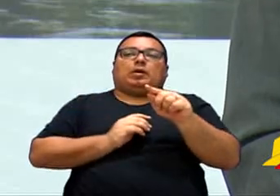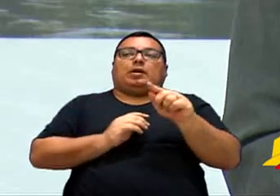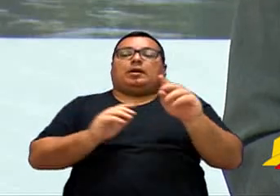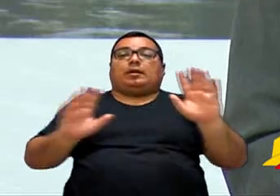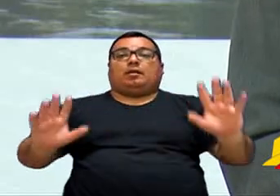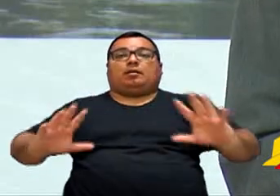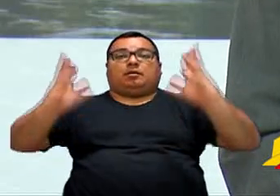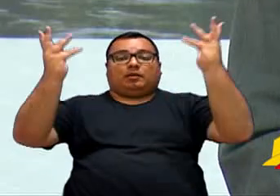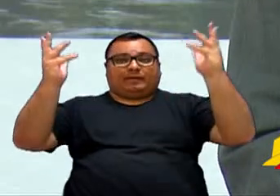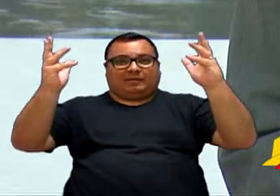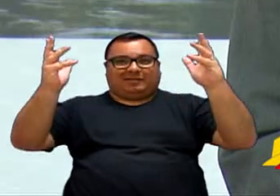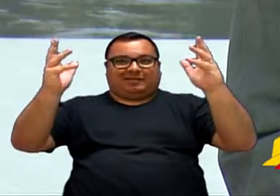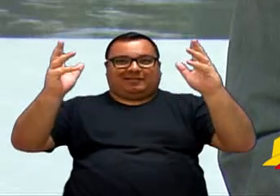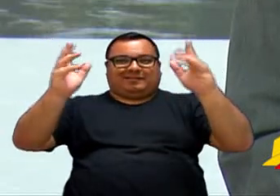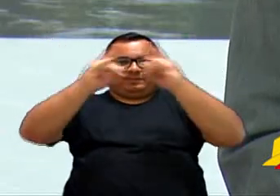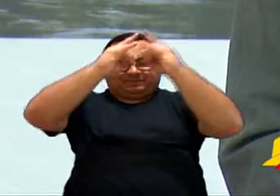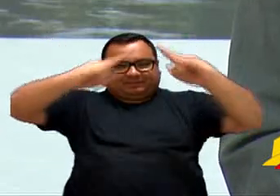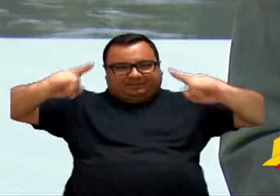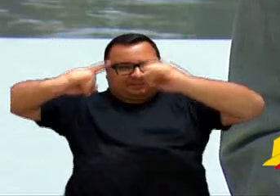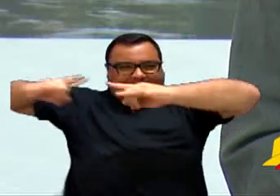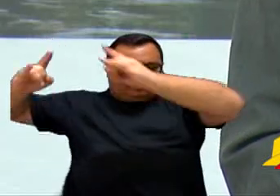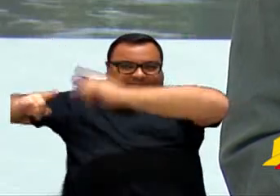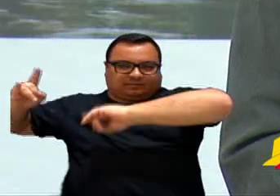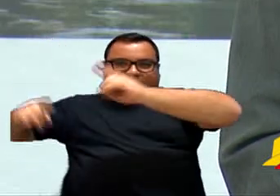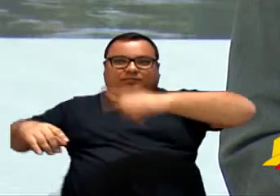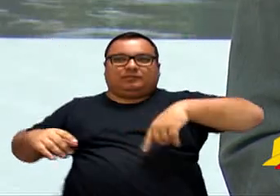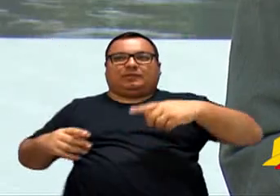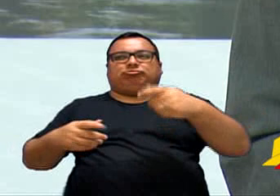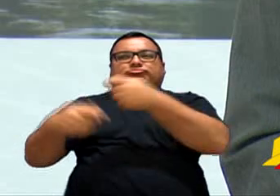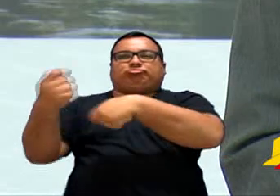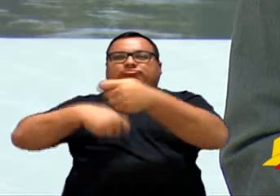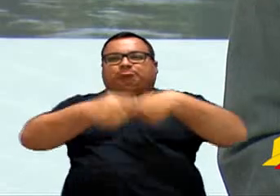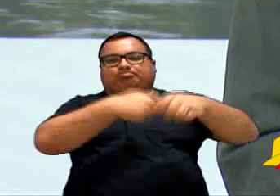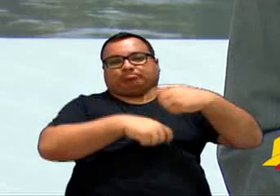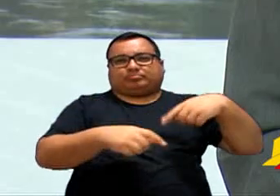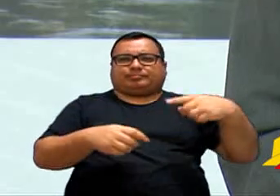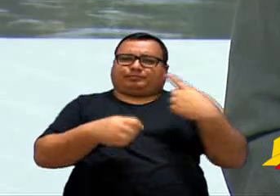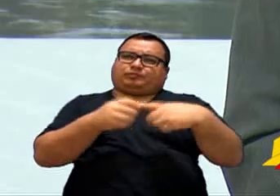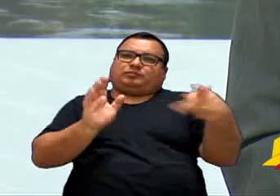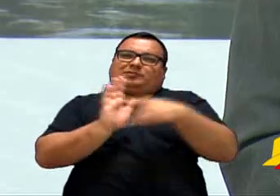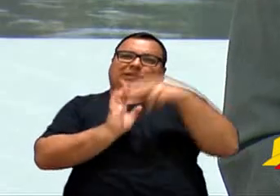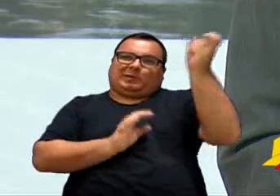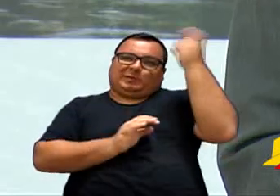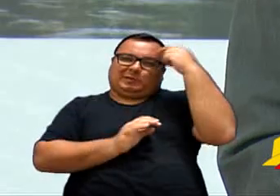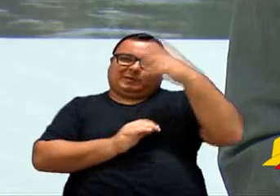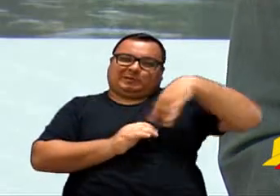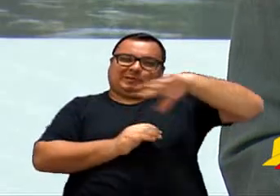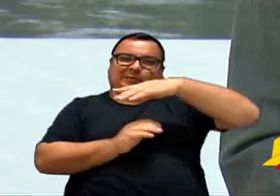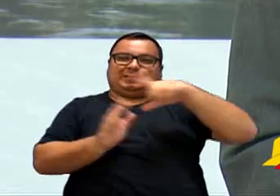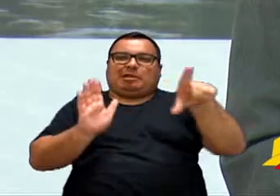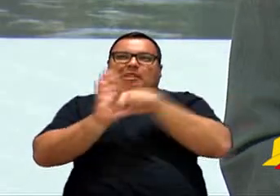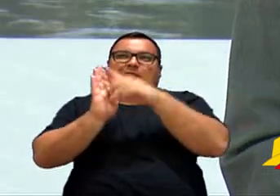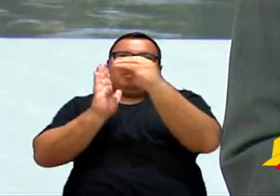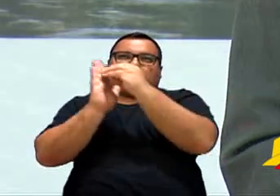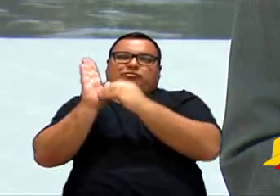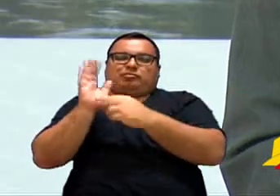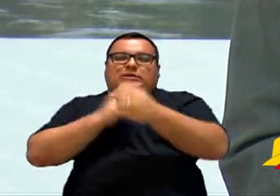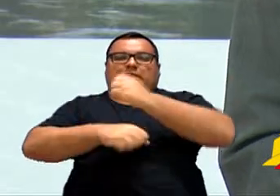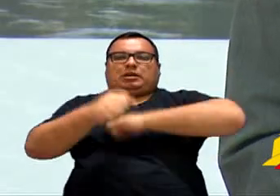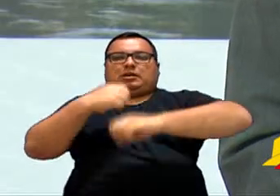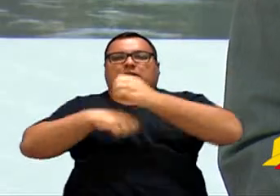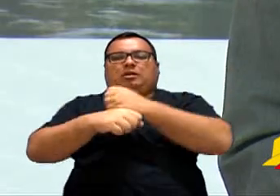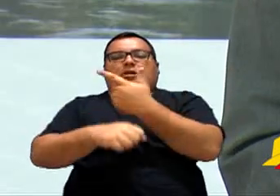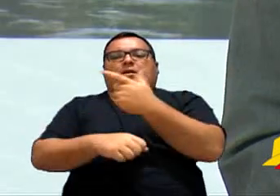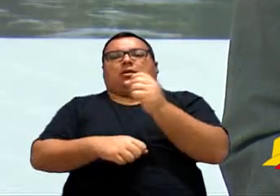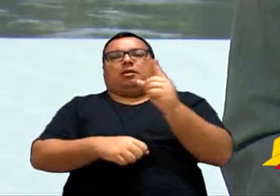da Barganha, declarada como patrimônio cultural da cidade de Sorocaba, através de uma Lei X de 2019.